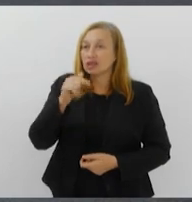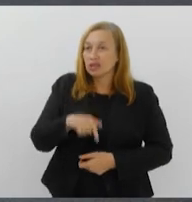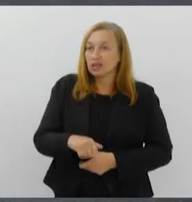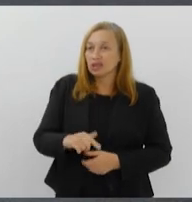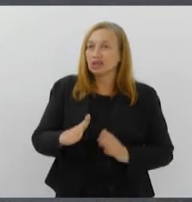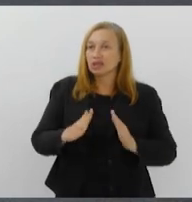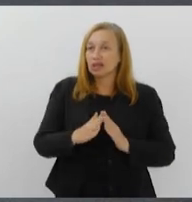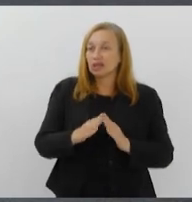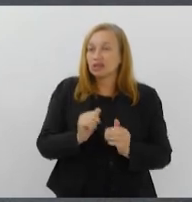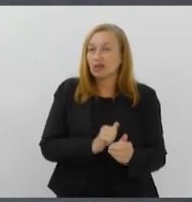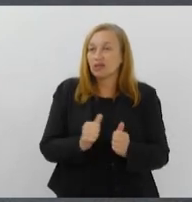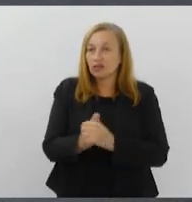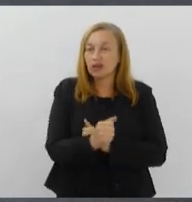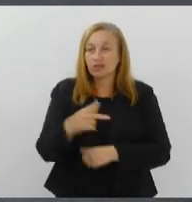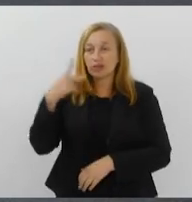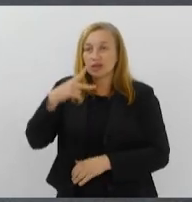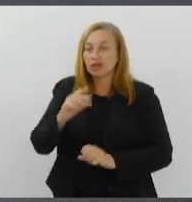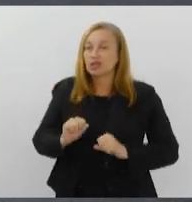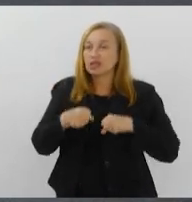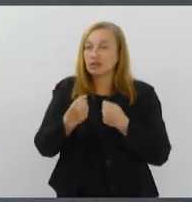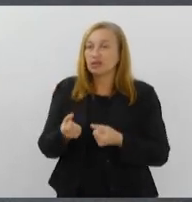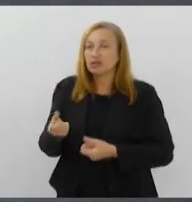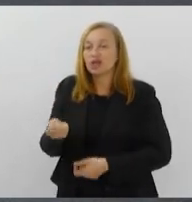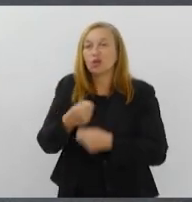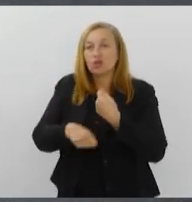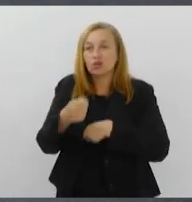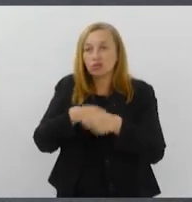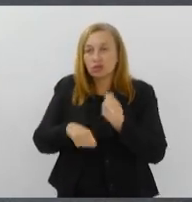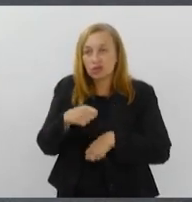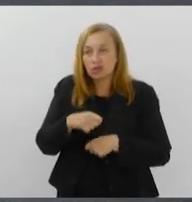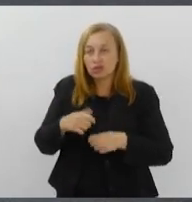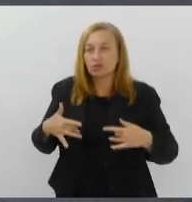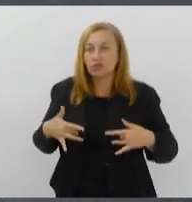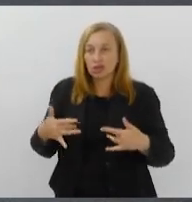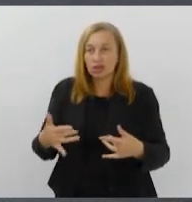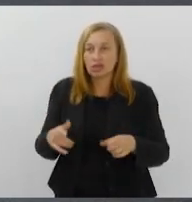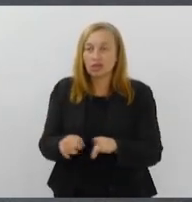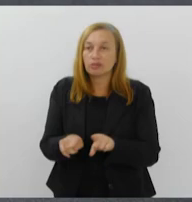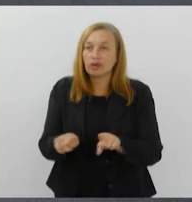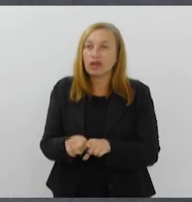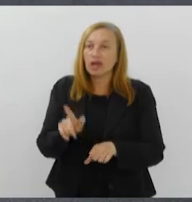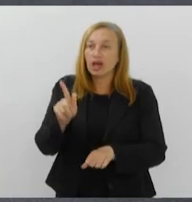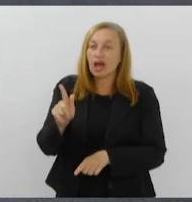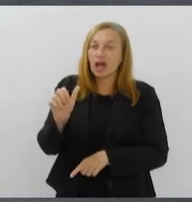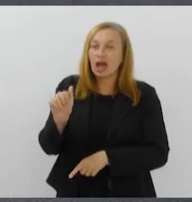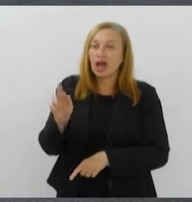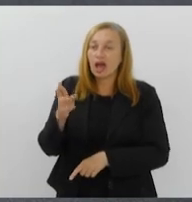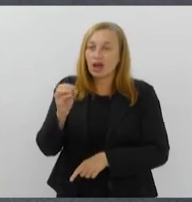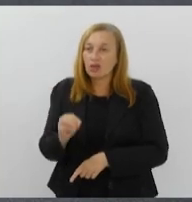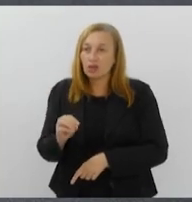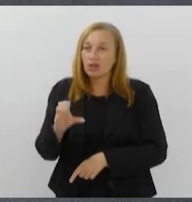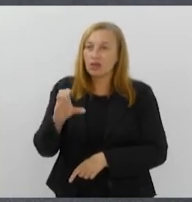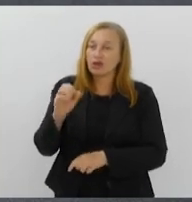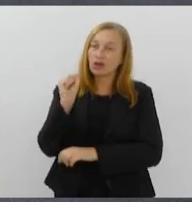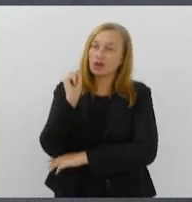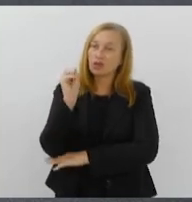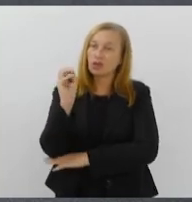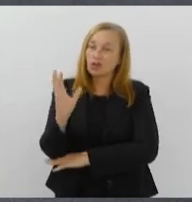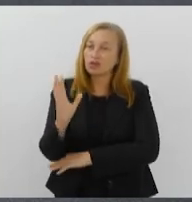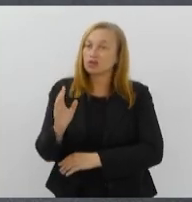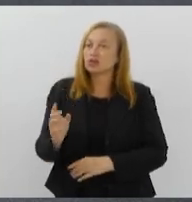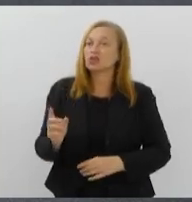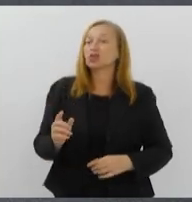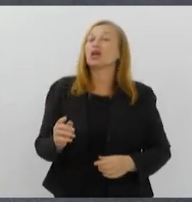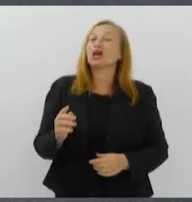Frente Parlamentar em defesa da economia solidária e da agroecologia. E a luta em defesa da agricultura familiar é